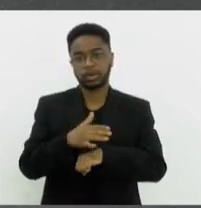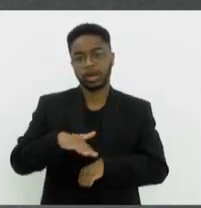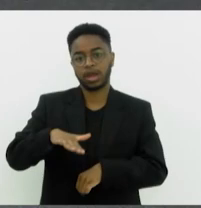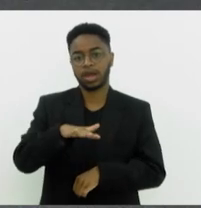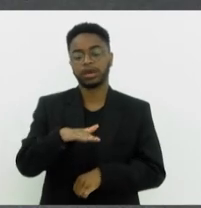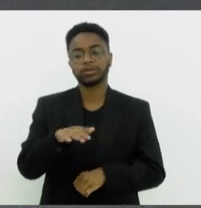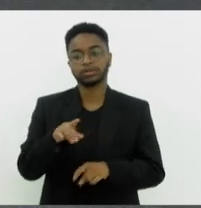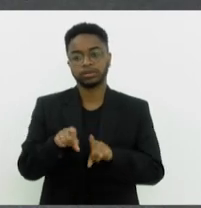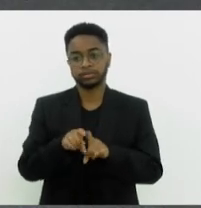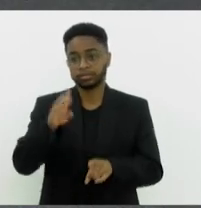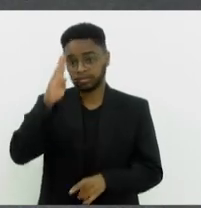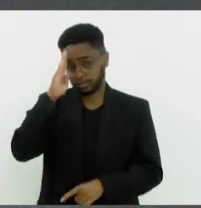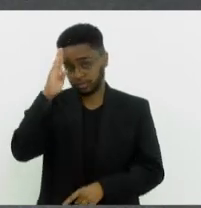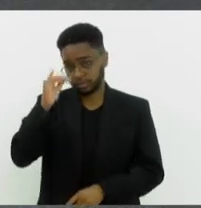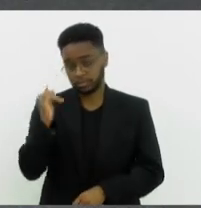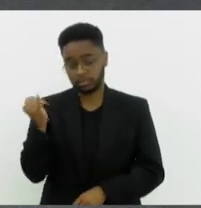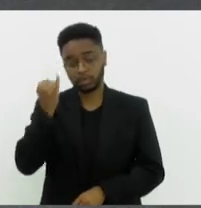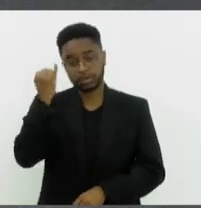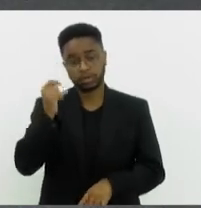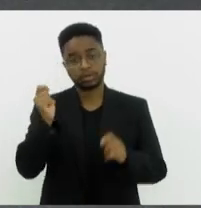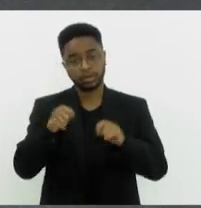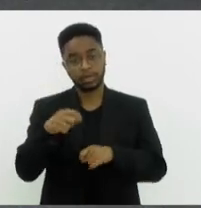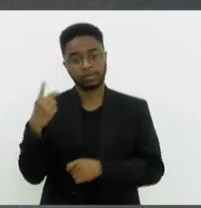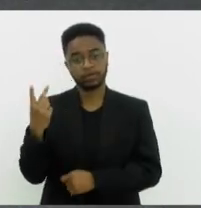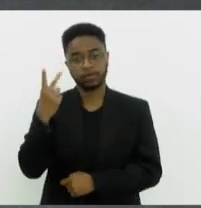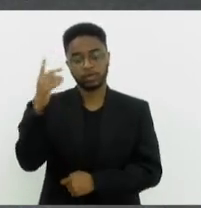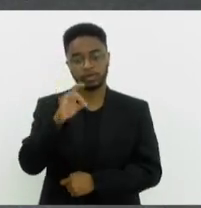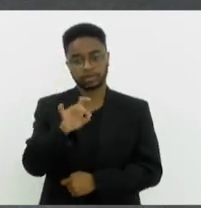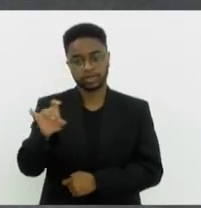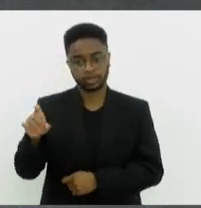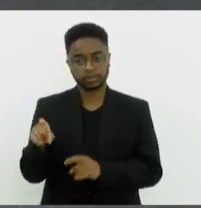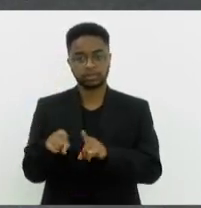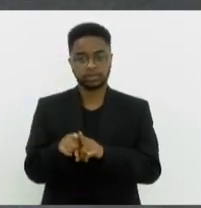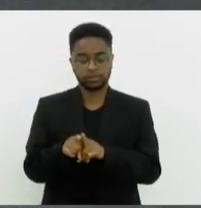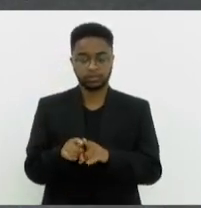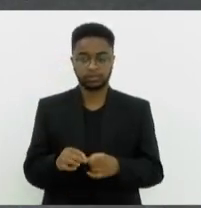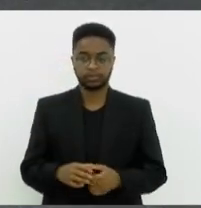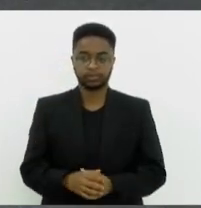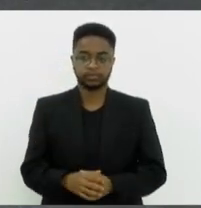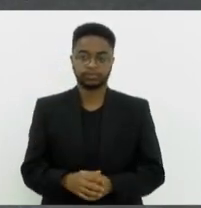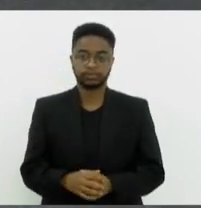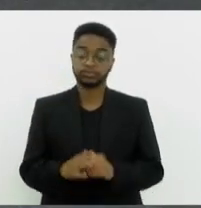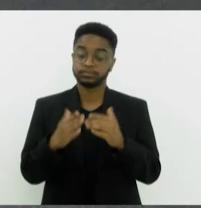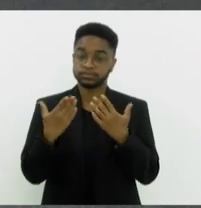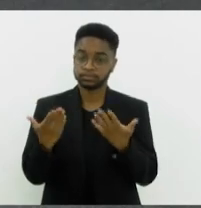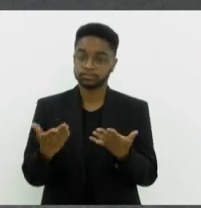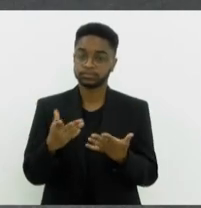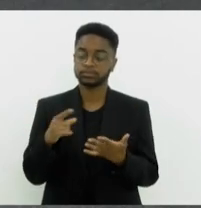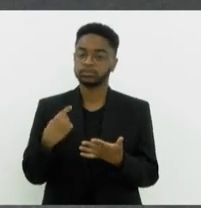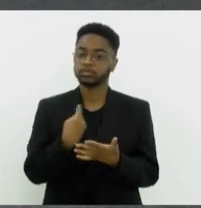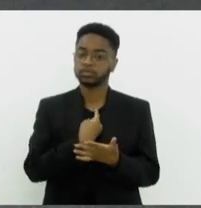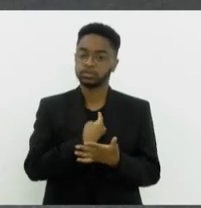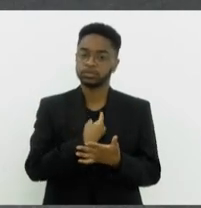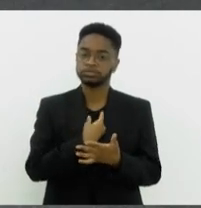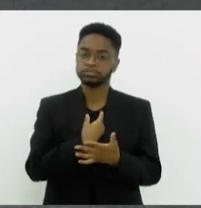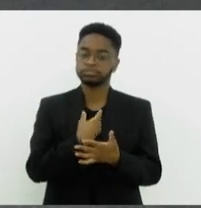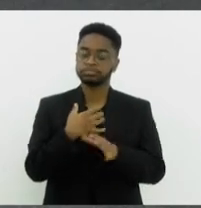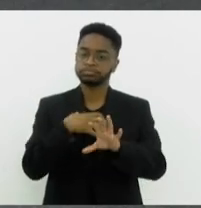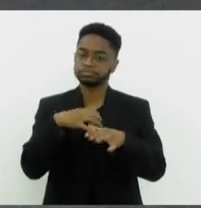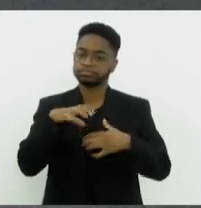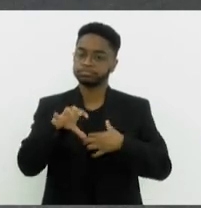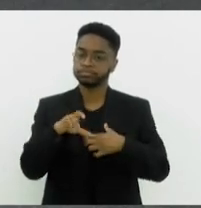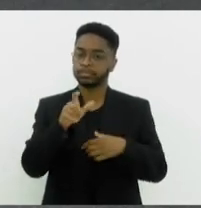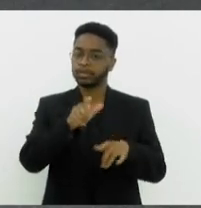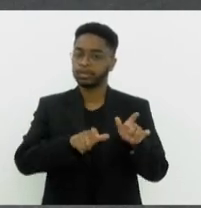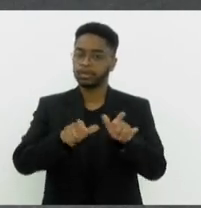são fundamentais para que eles possam ser valorizados com a importância que eles têm. Então, a nossa solidariedade aos